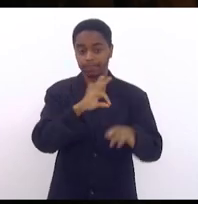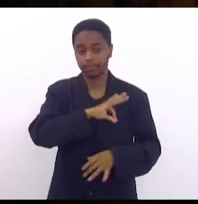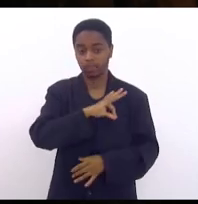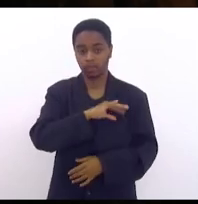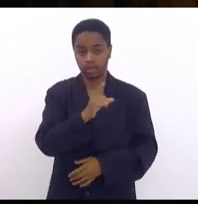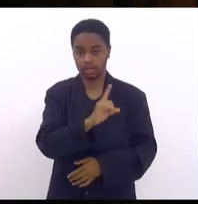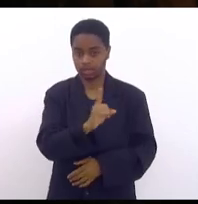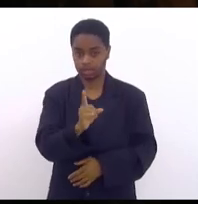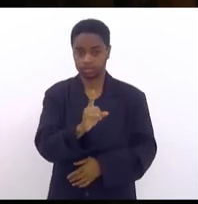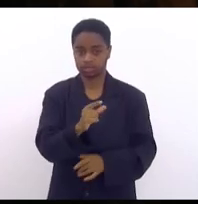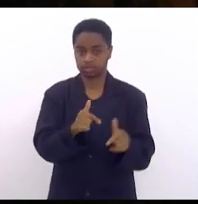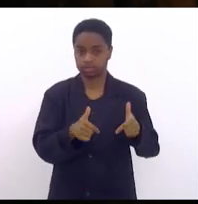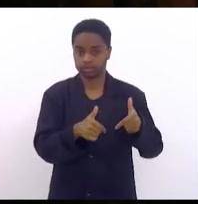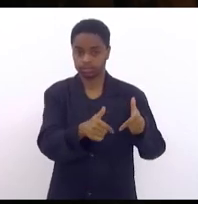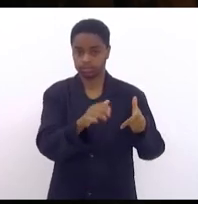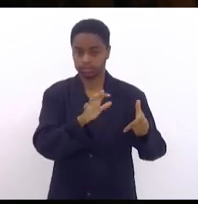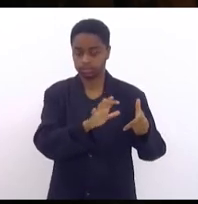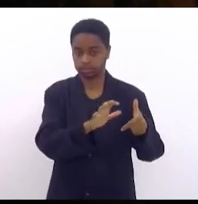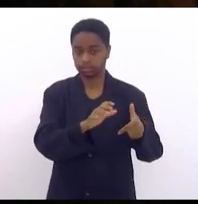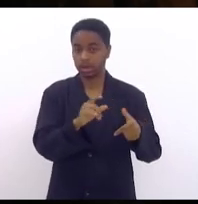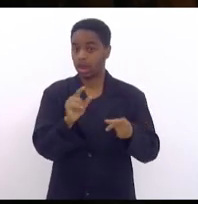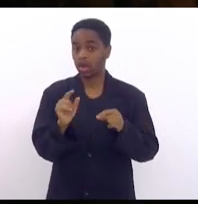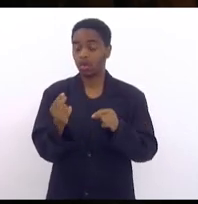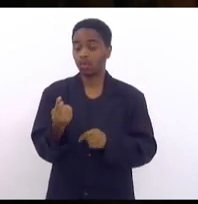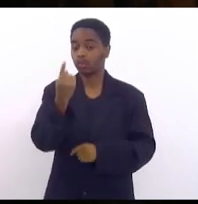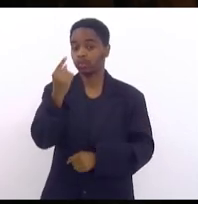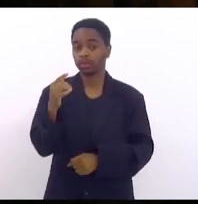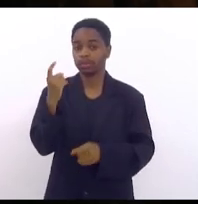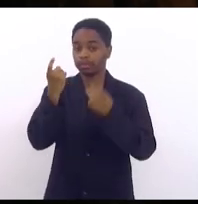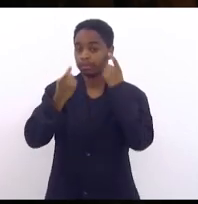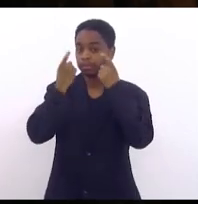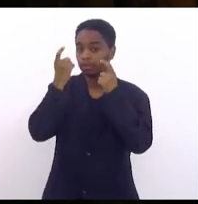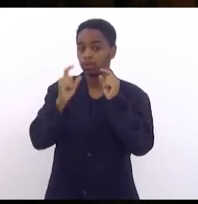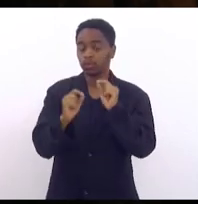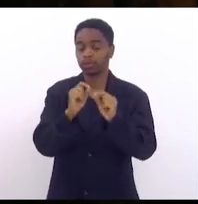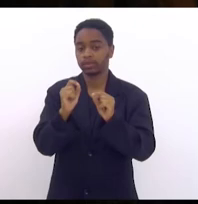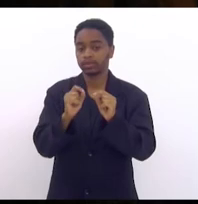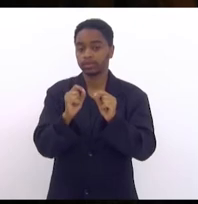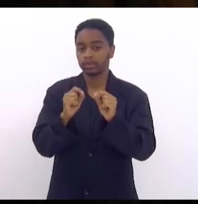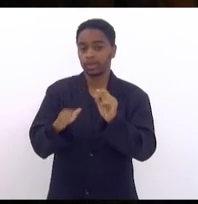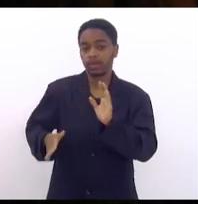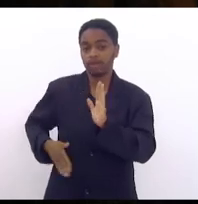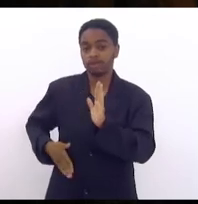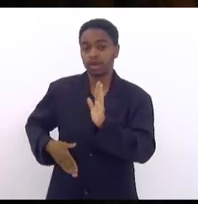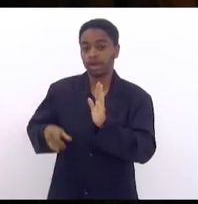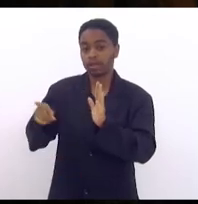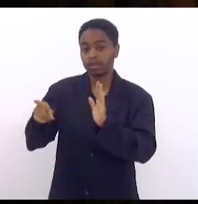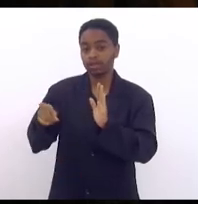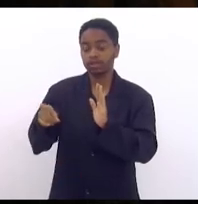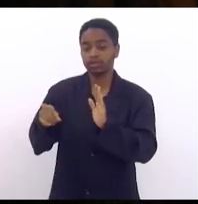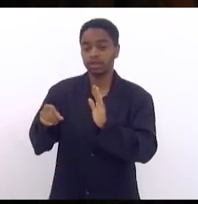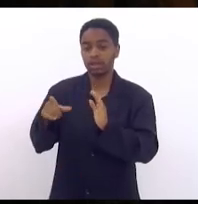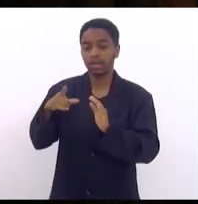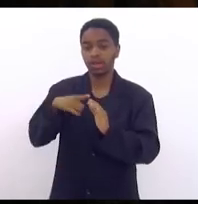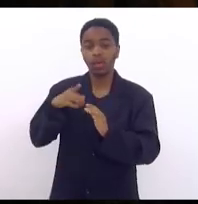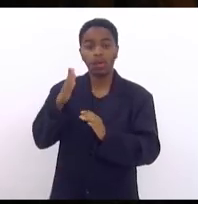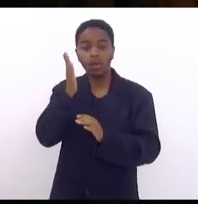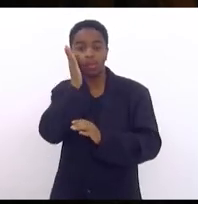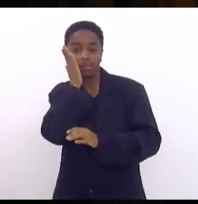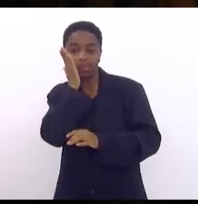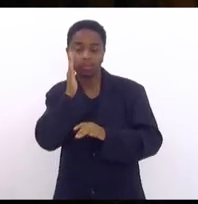que fizeram a ação, a única preocupação dele é que o vagabundo estava de cara no asfalto e